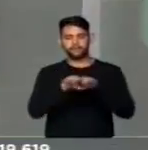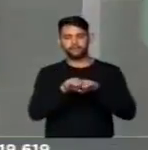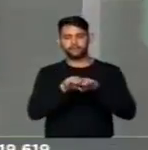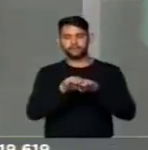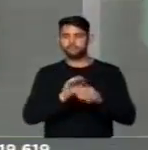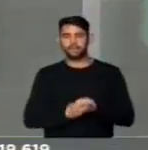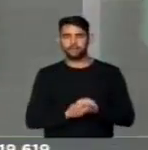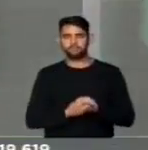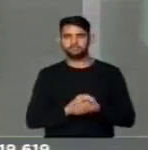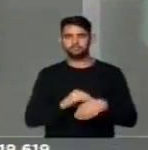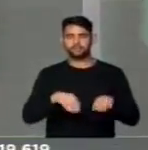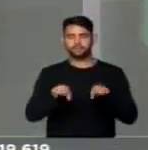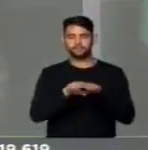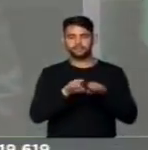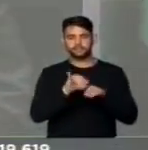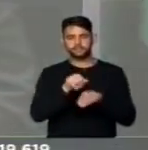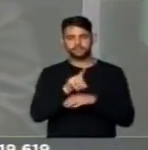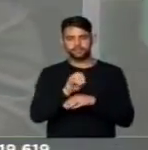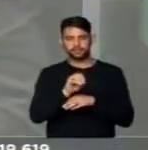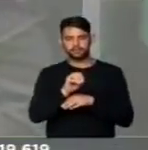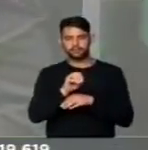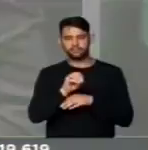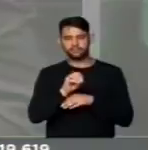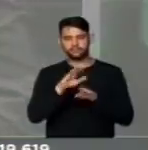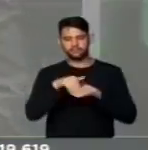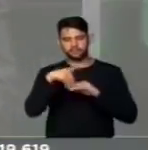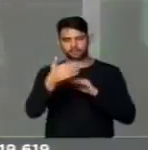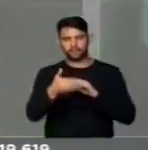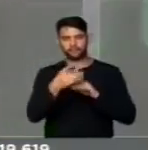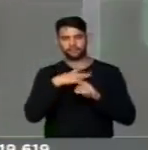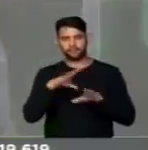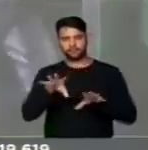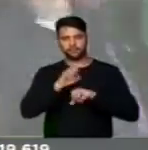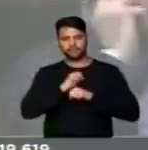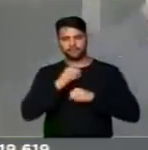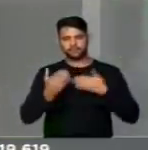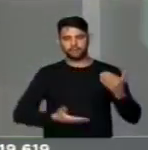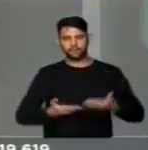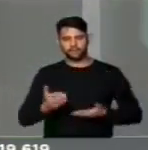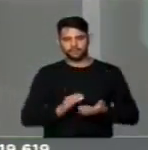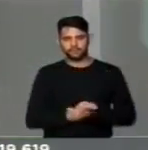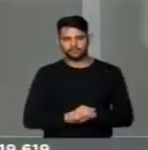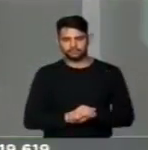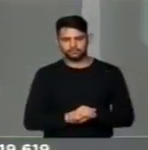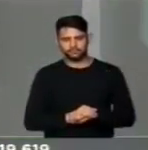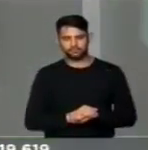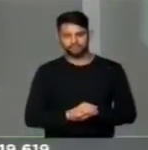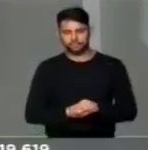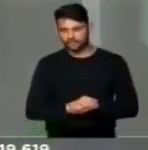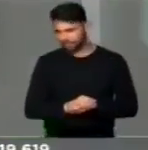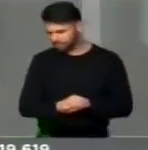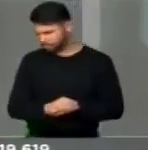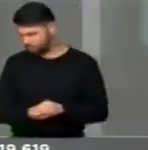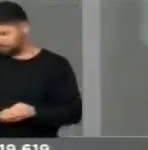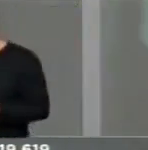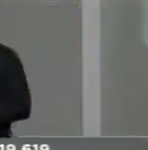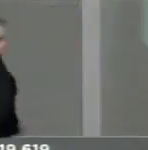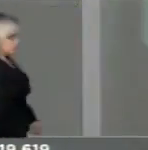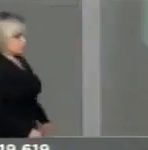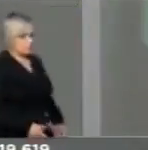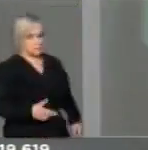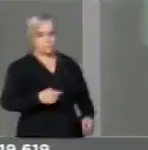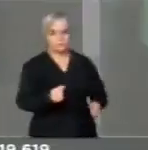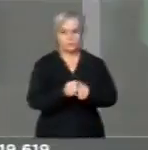o funcionamento do órgão de auditoria de controle externo, incumbido das funções de auditoria e fiscalização a cargo dos